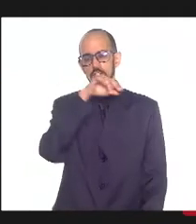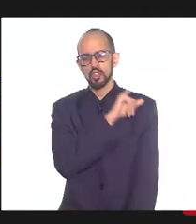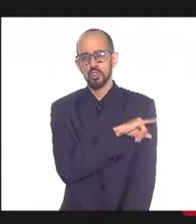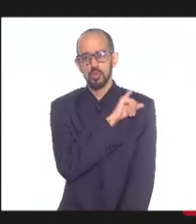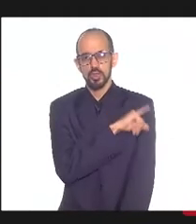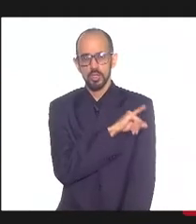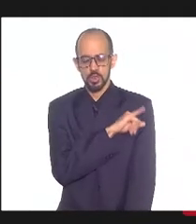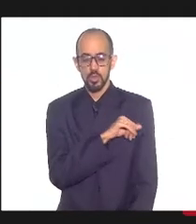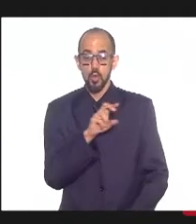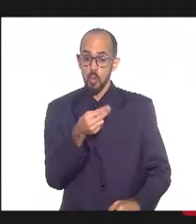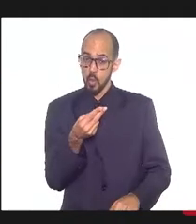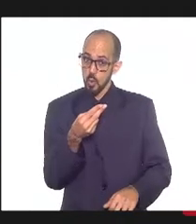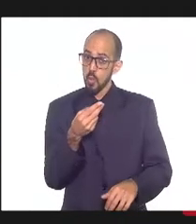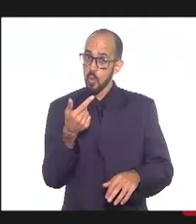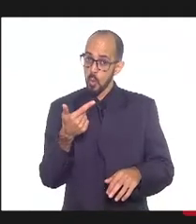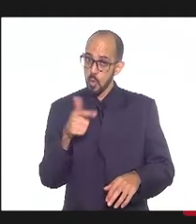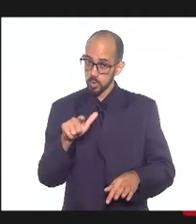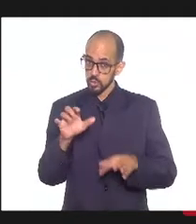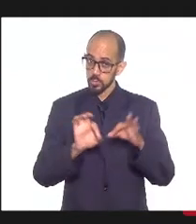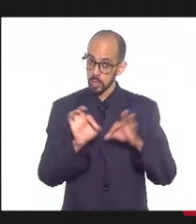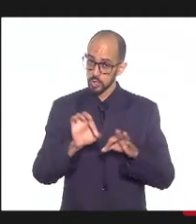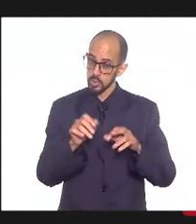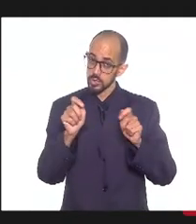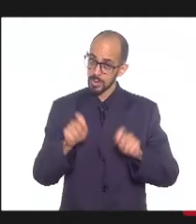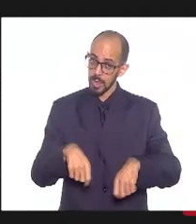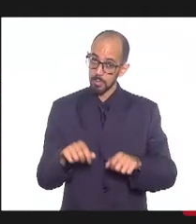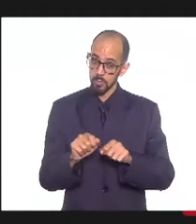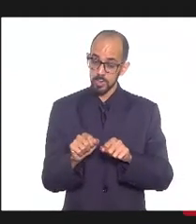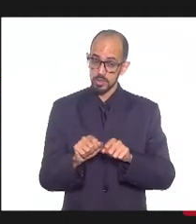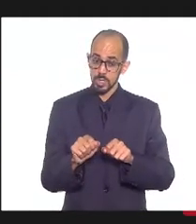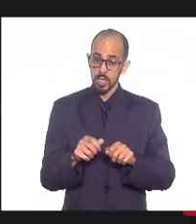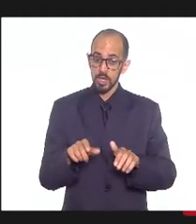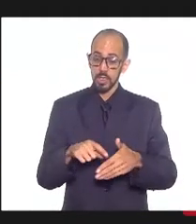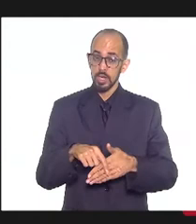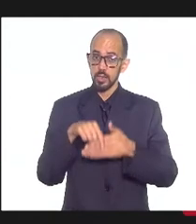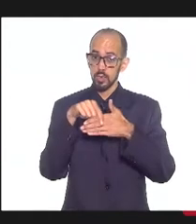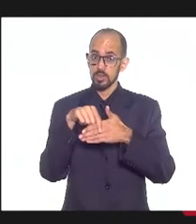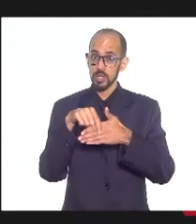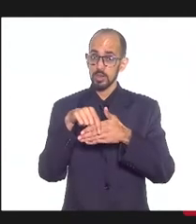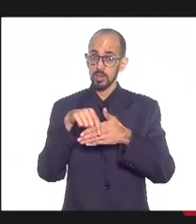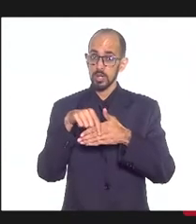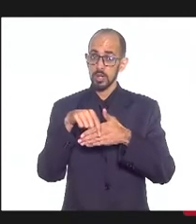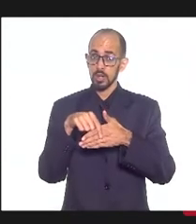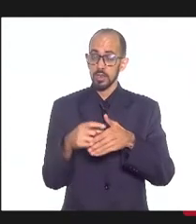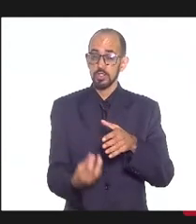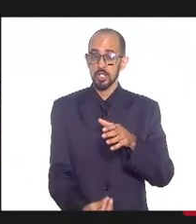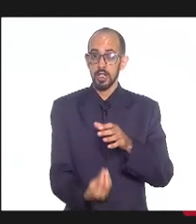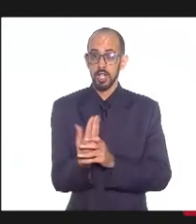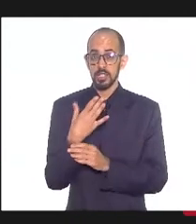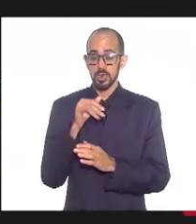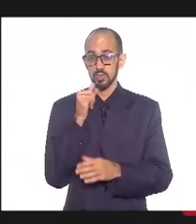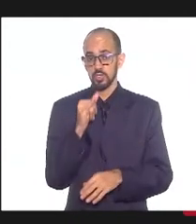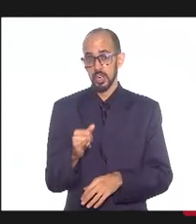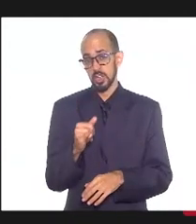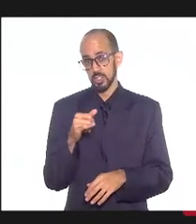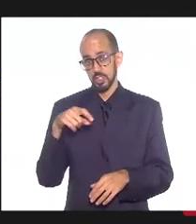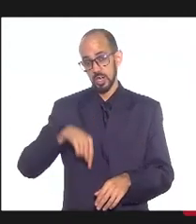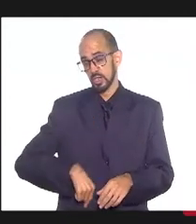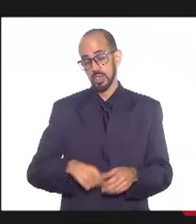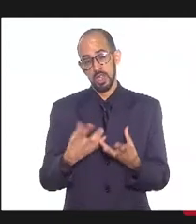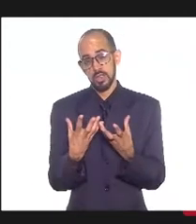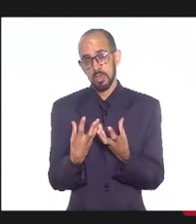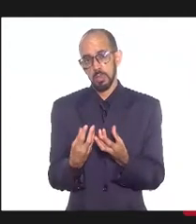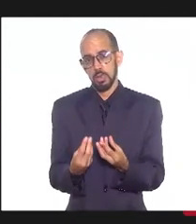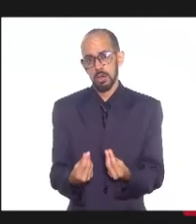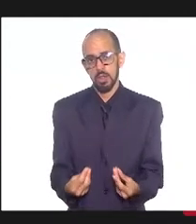na Baixada Fluminense. Então, o nosso protagonismo como um grande cluster de geração de energia elétrica é lançado fora. Voltando, 6